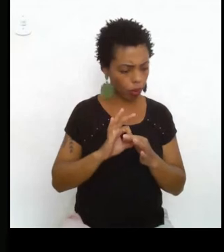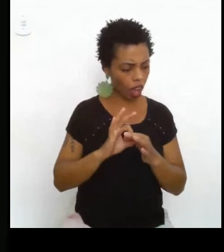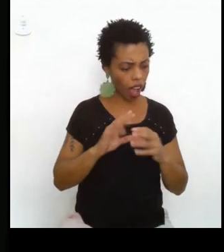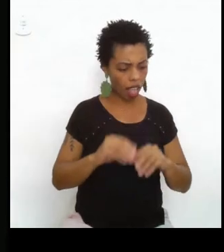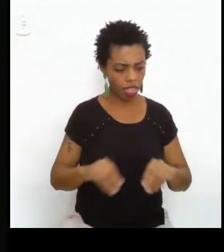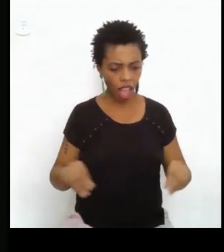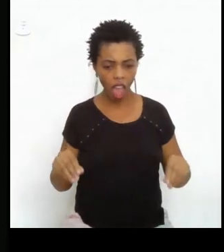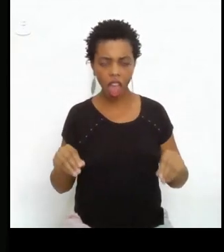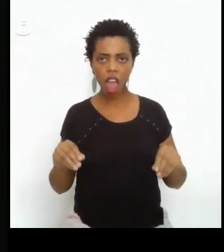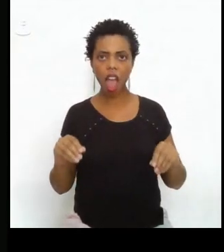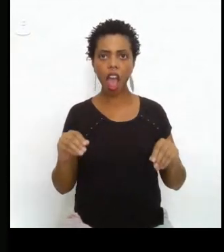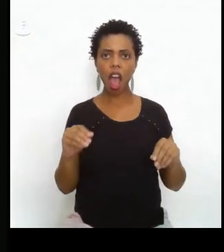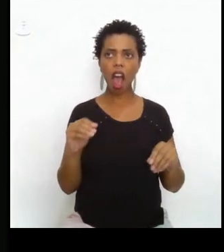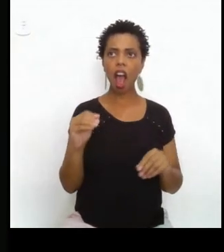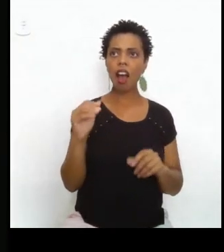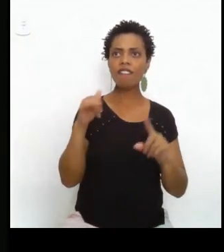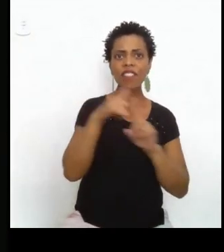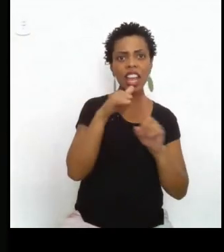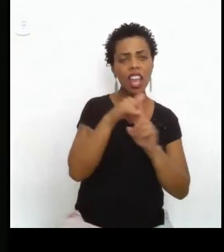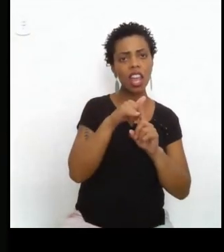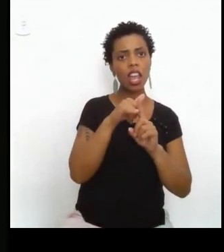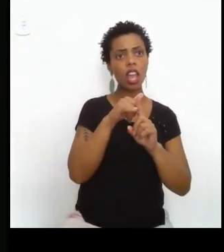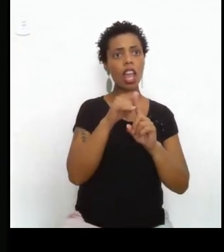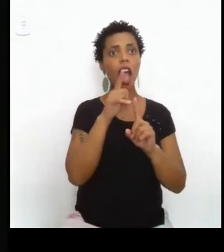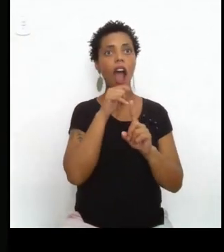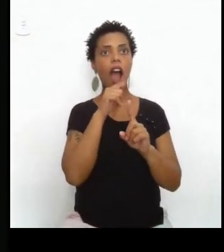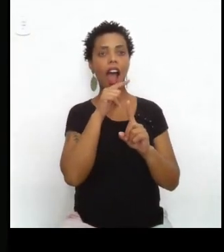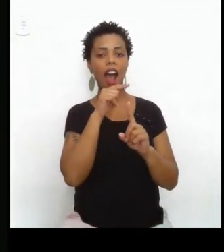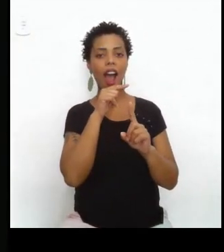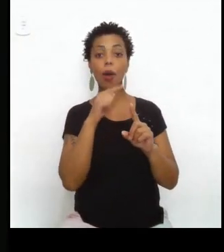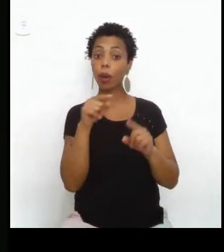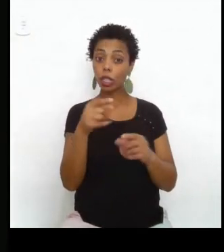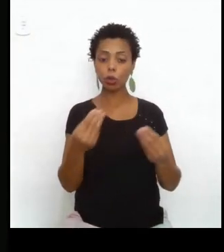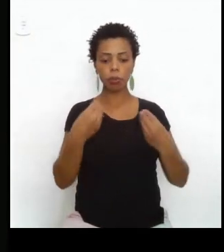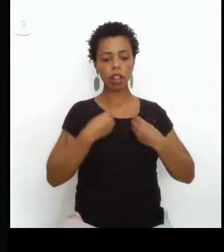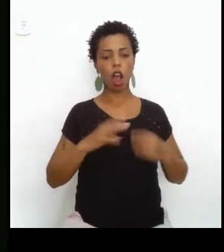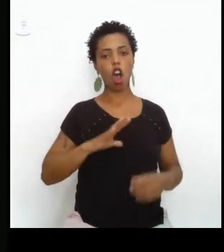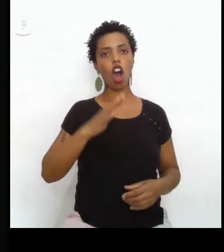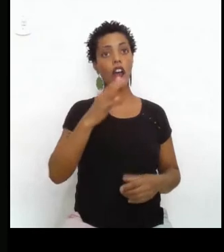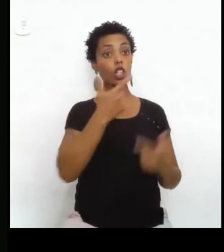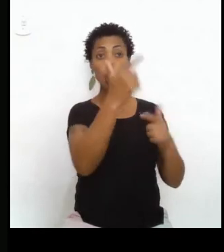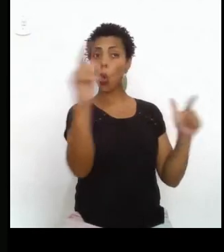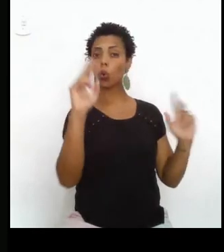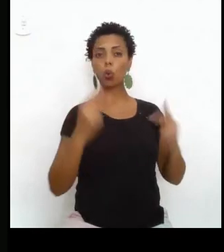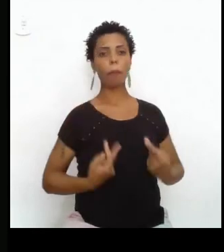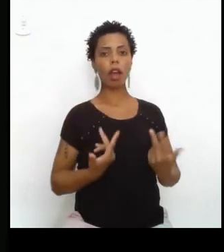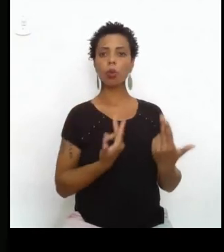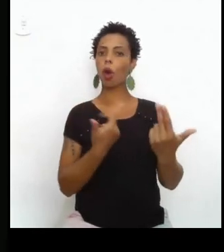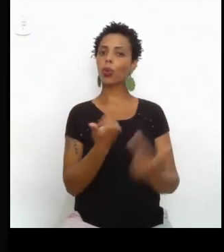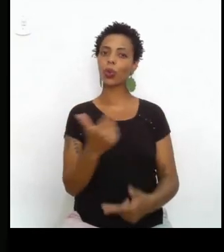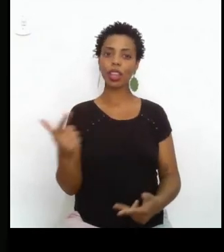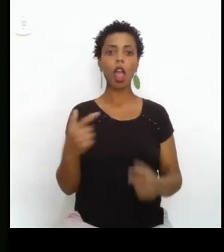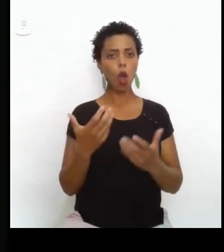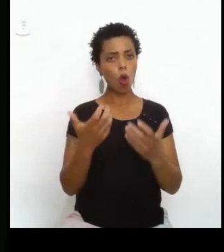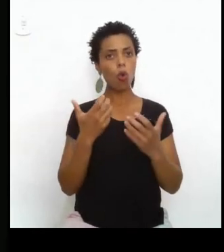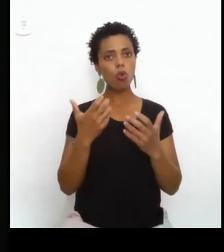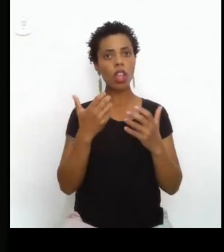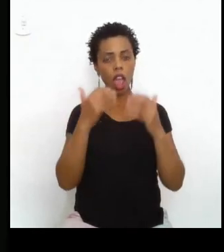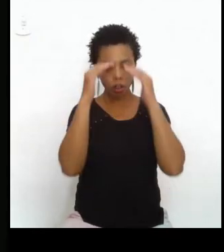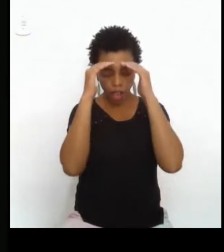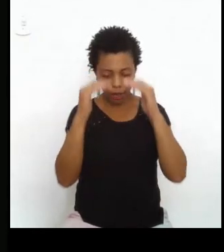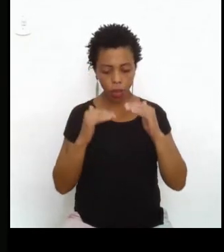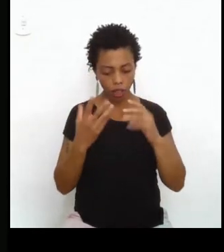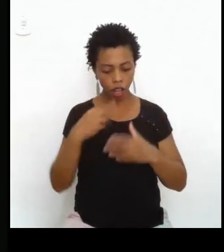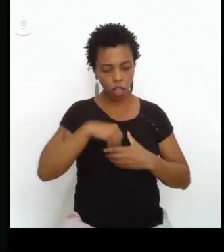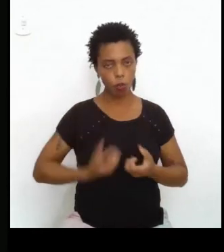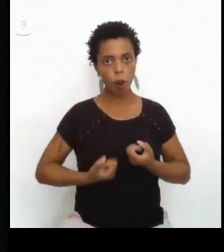isso me deu coragem uma coragem que humano nenhum terá e quero ser fiel ao Magno escuro e borbulha em mim e